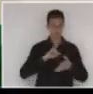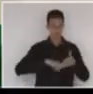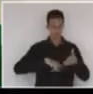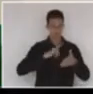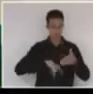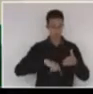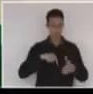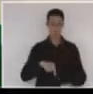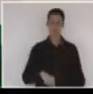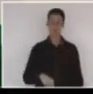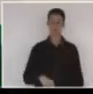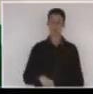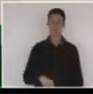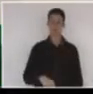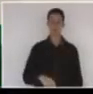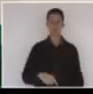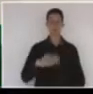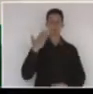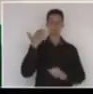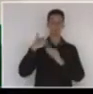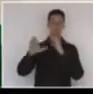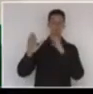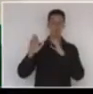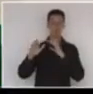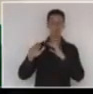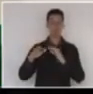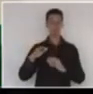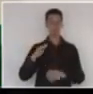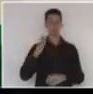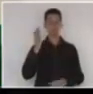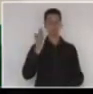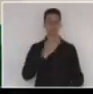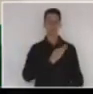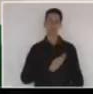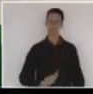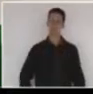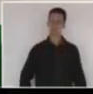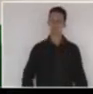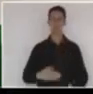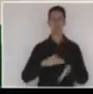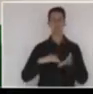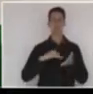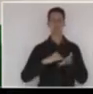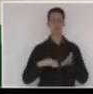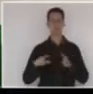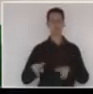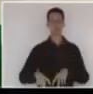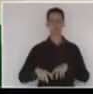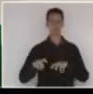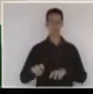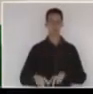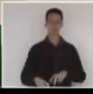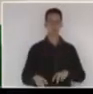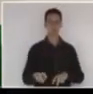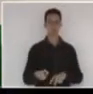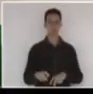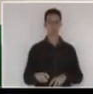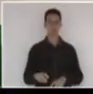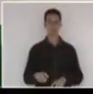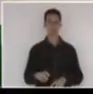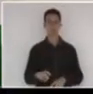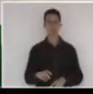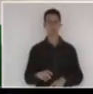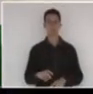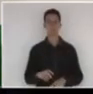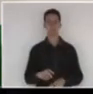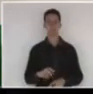passem a questionar o nosso governo a secretaria da agricultura o que já aconteceu com o alho e óleo